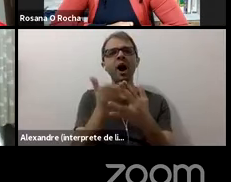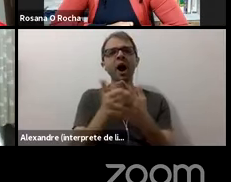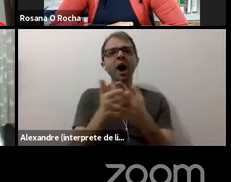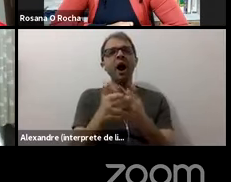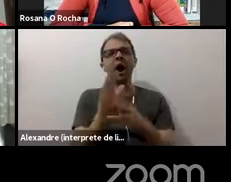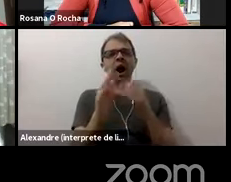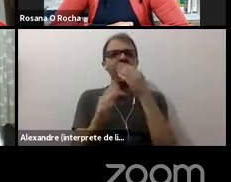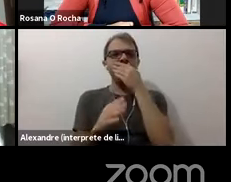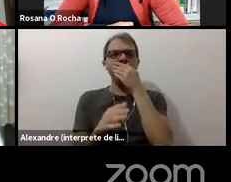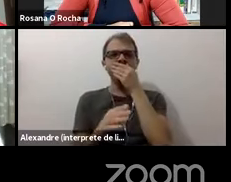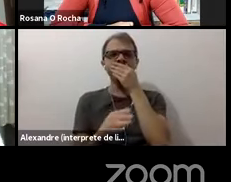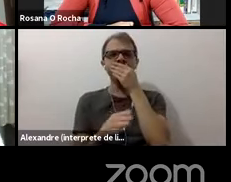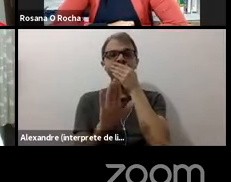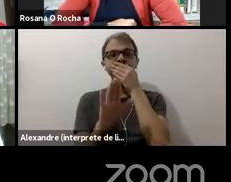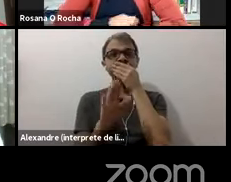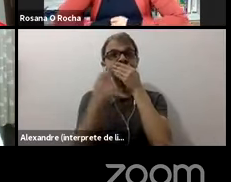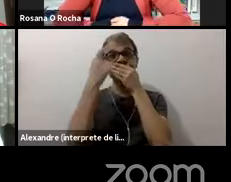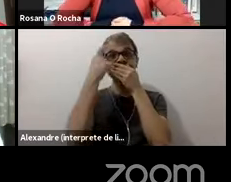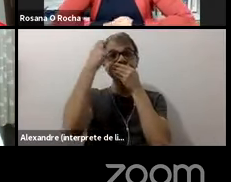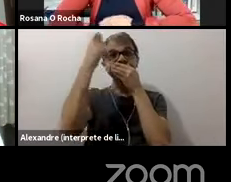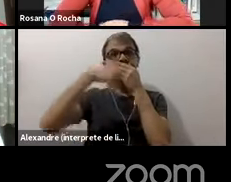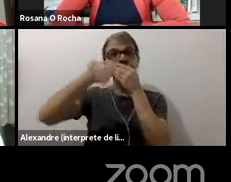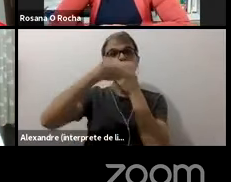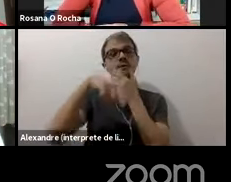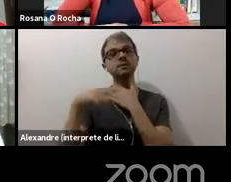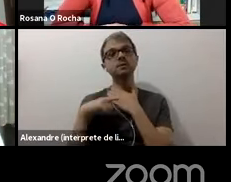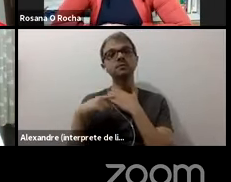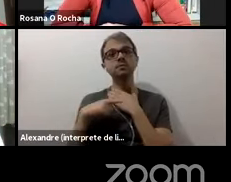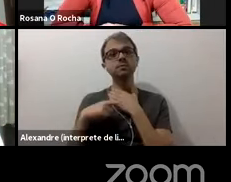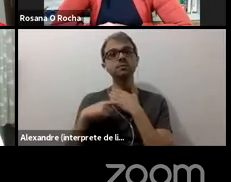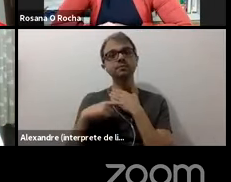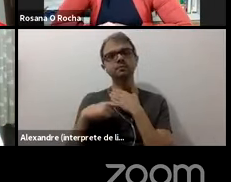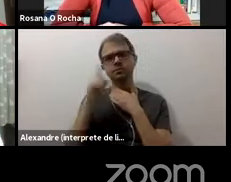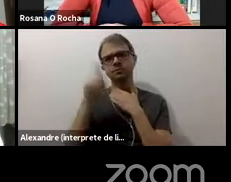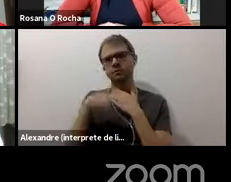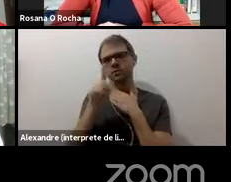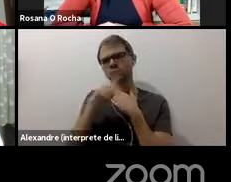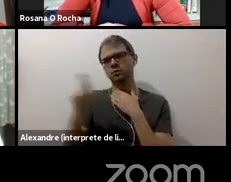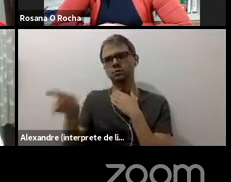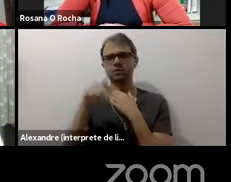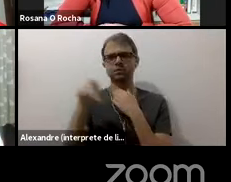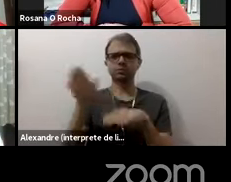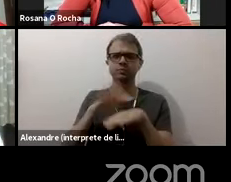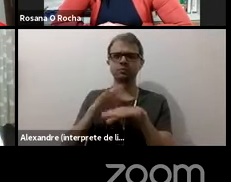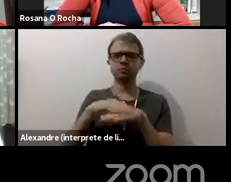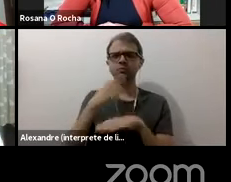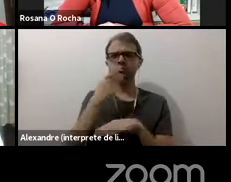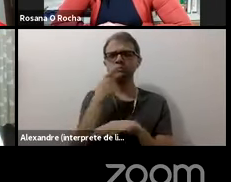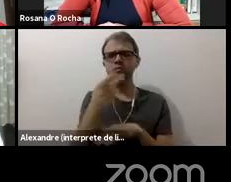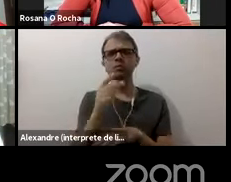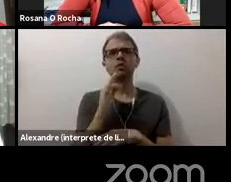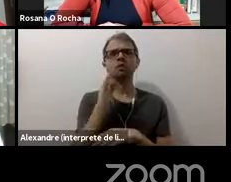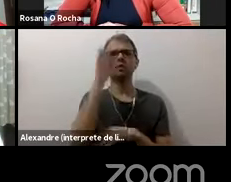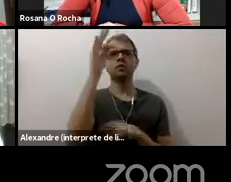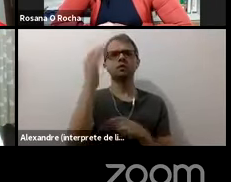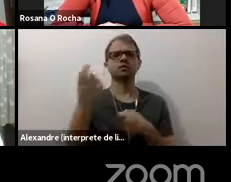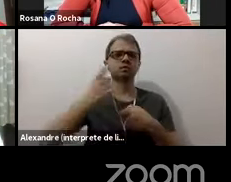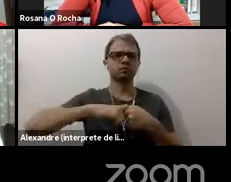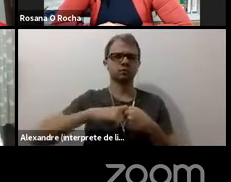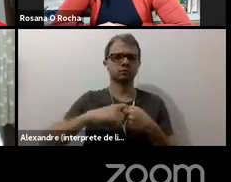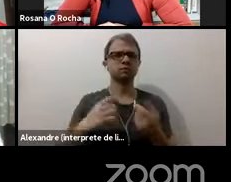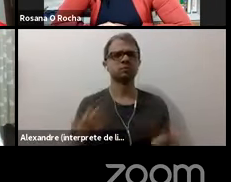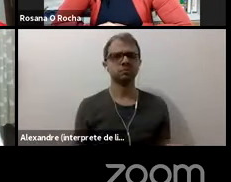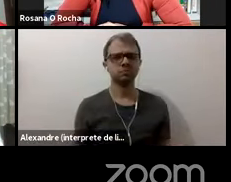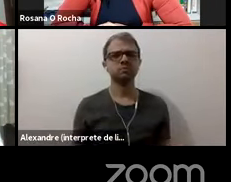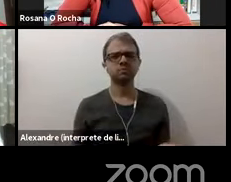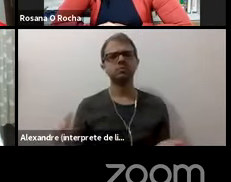ideias que nós proporcionamos são ideias que os professores estão trazendo já para o possível retorno, né? Então, assim, a brincadeira do